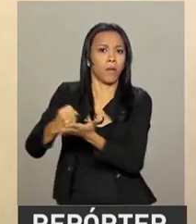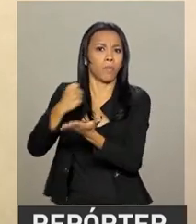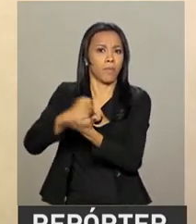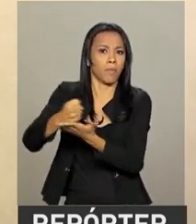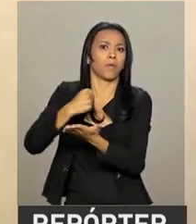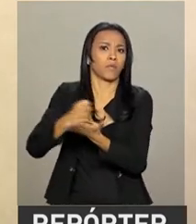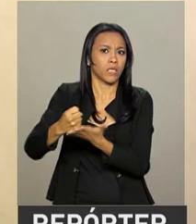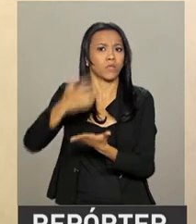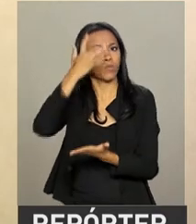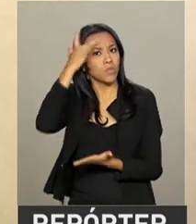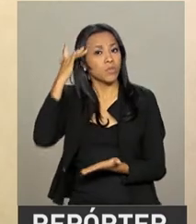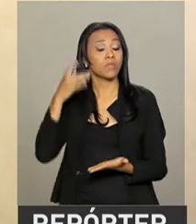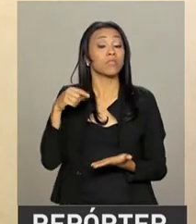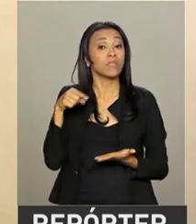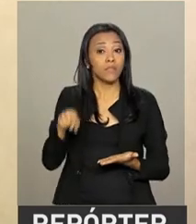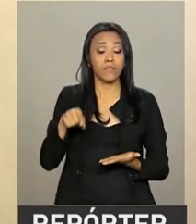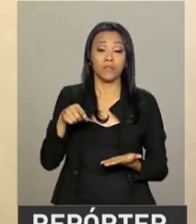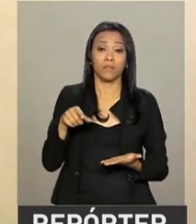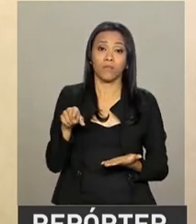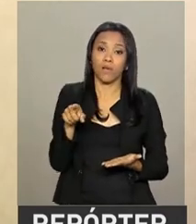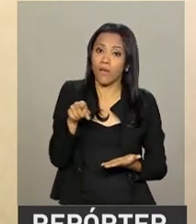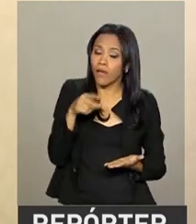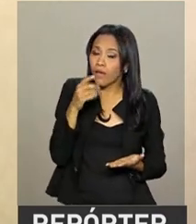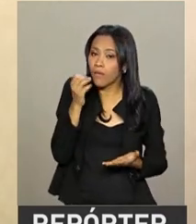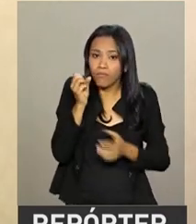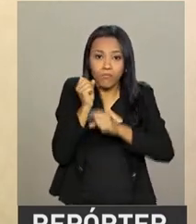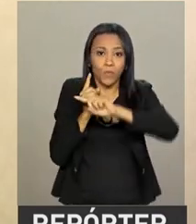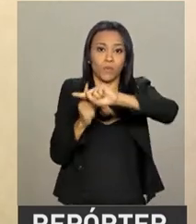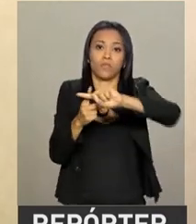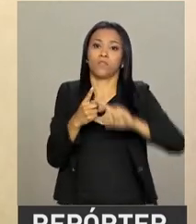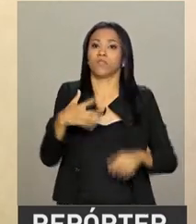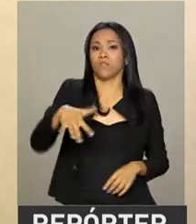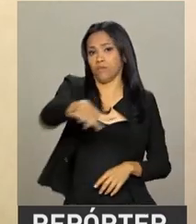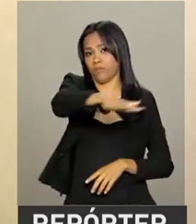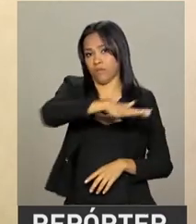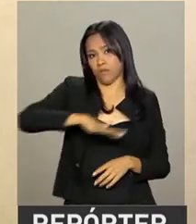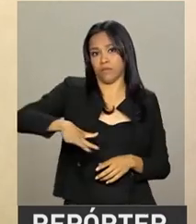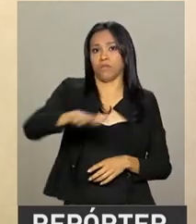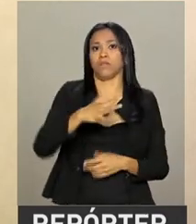positivo, isso cria um efeito muito positivo para o varejo daqui para